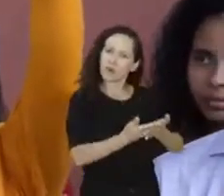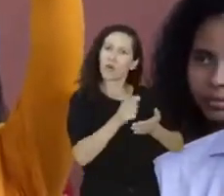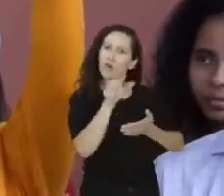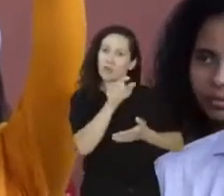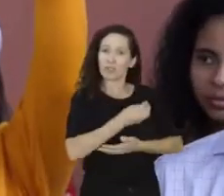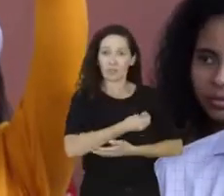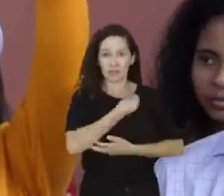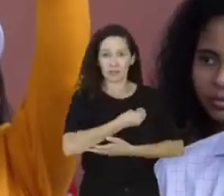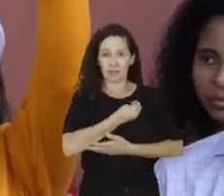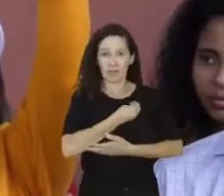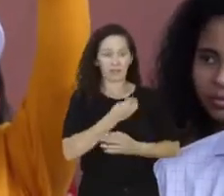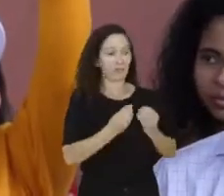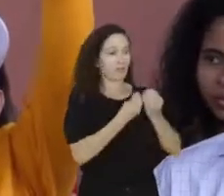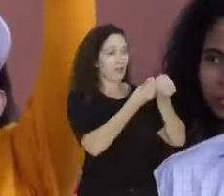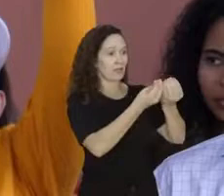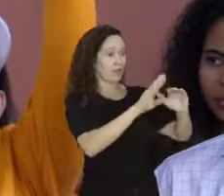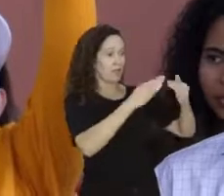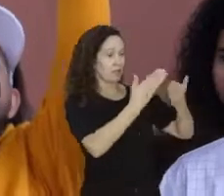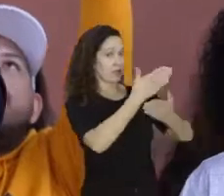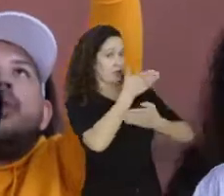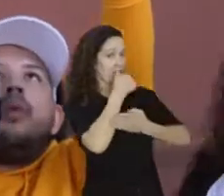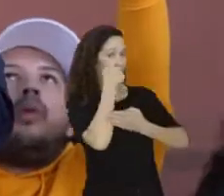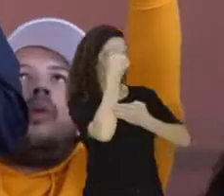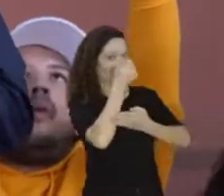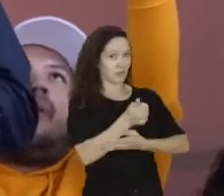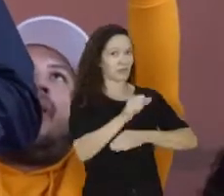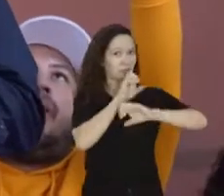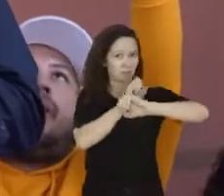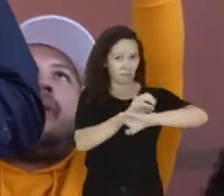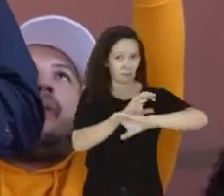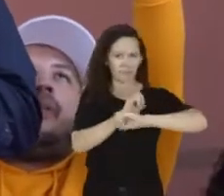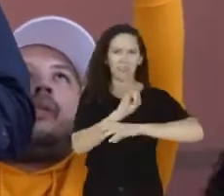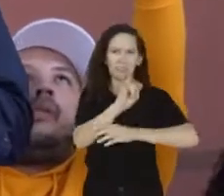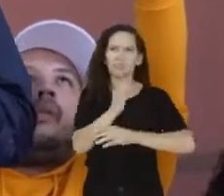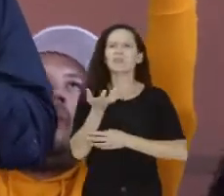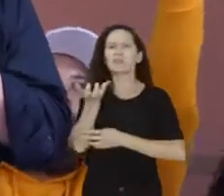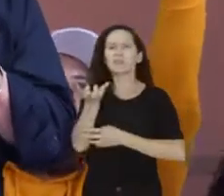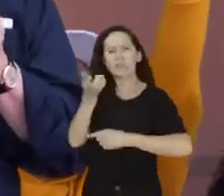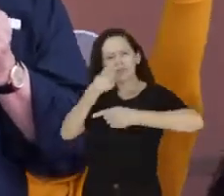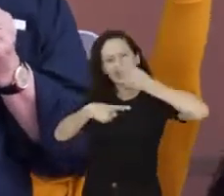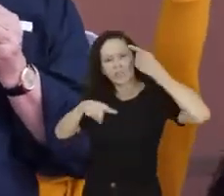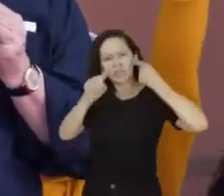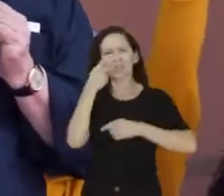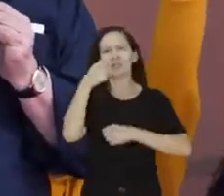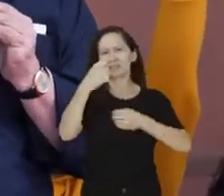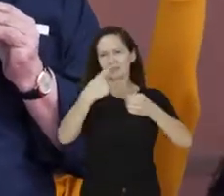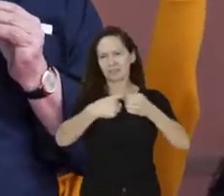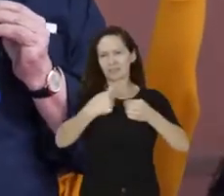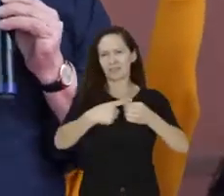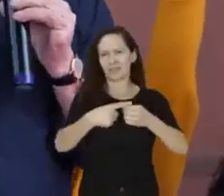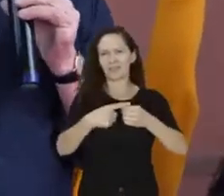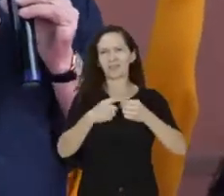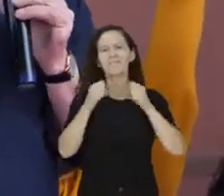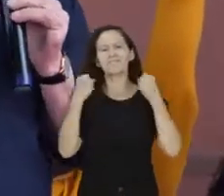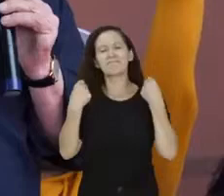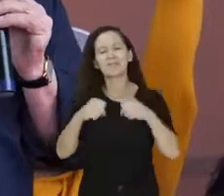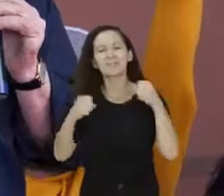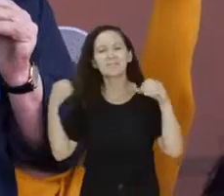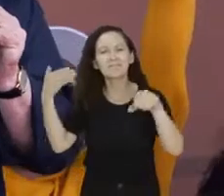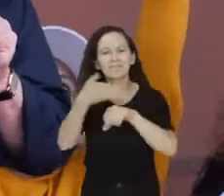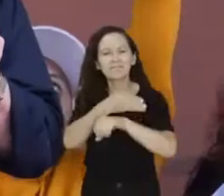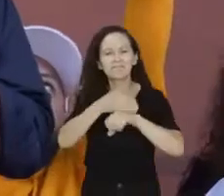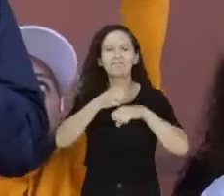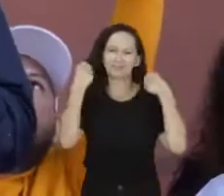mais qualidade de educação, se você quer mudar a sua cidade, você tem que participar. Então eu digo sempre